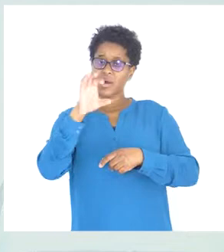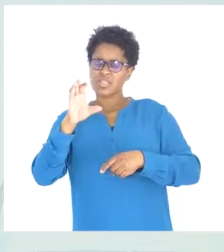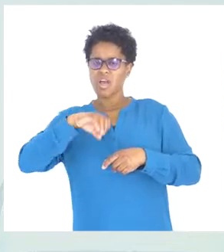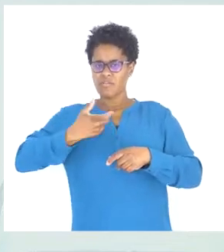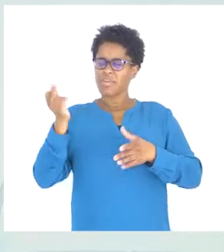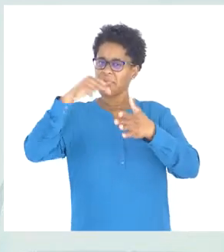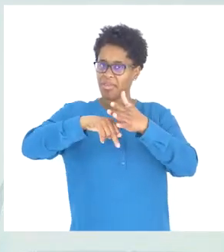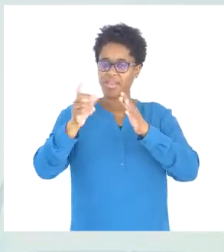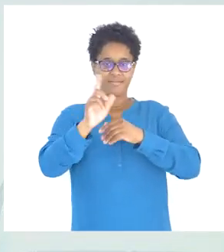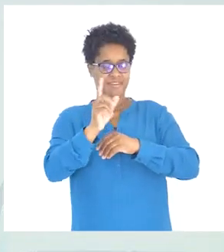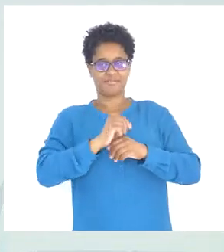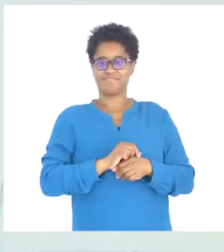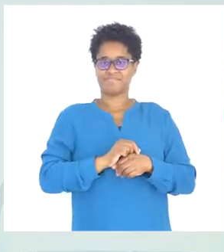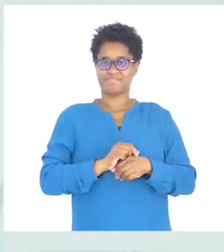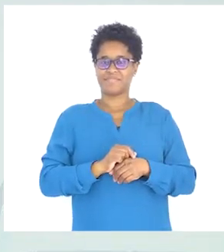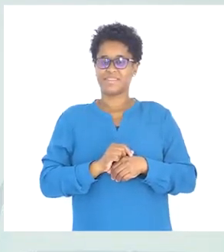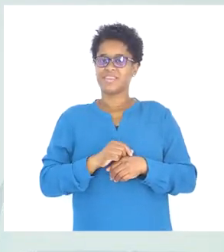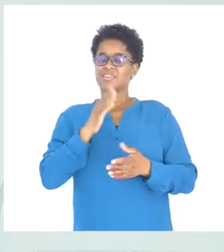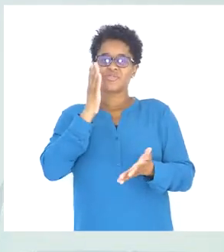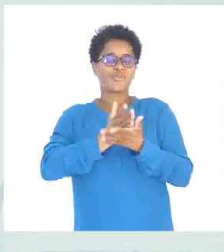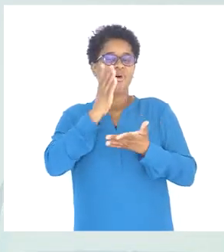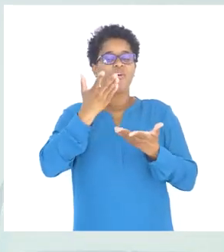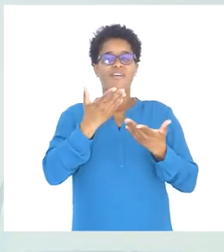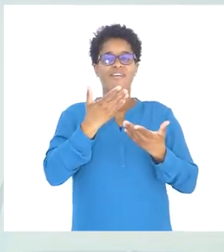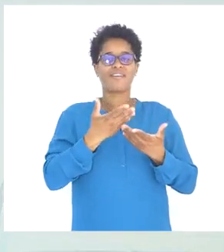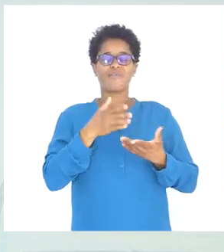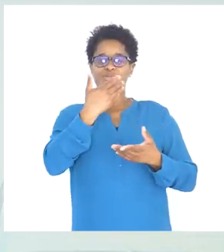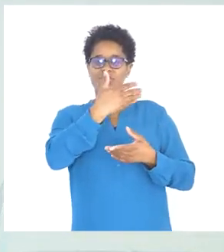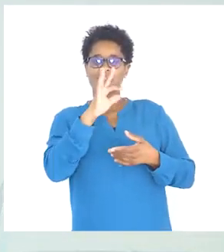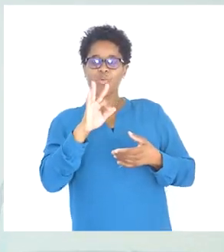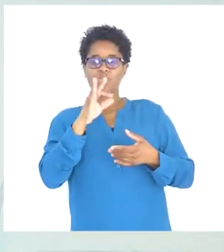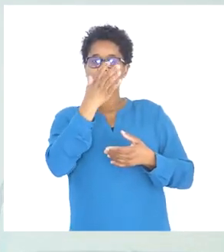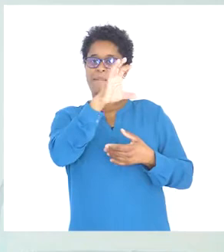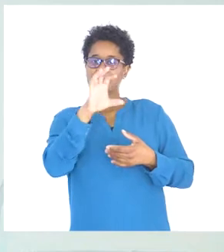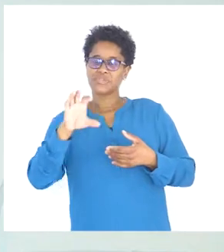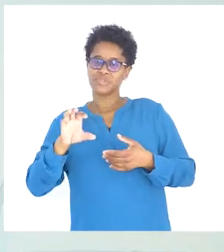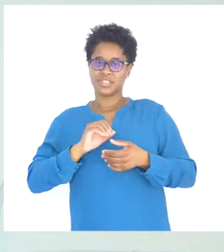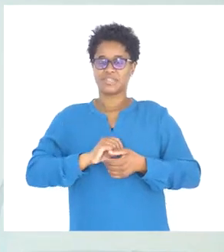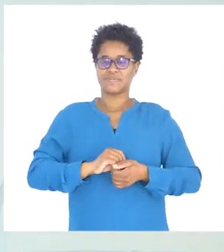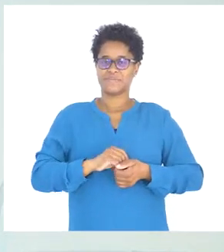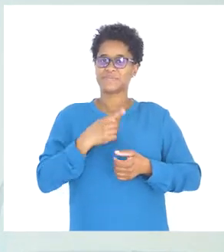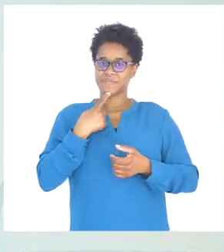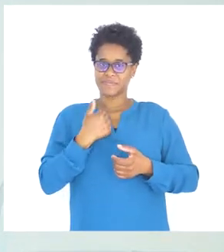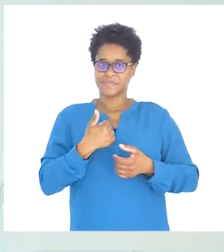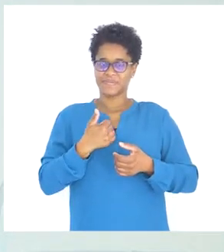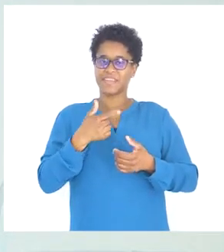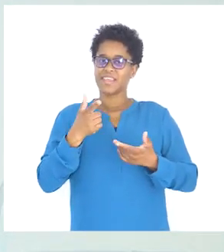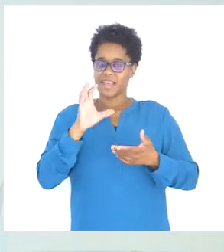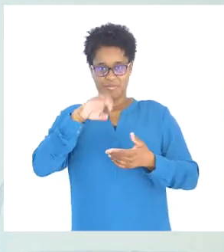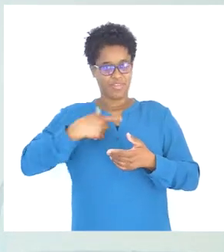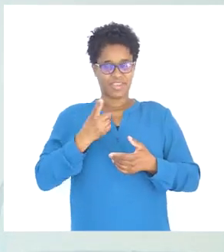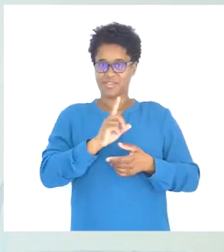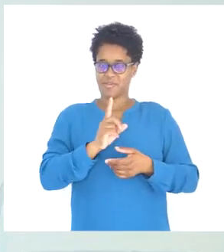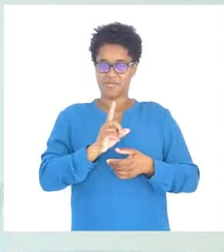entra? Não. São apenas os 14 países, não é? Sem Cabo